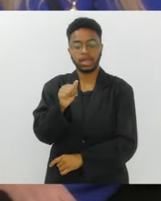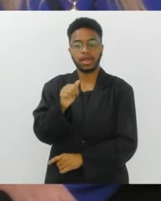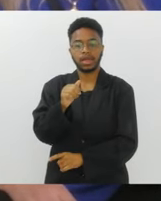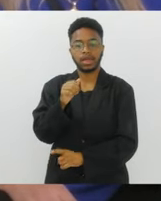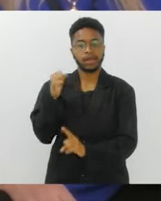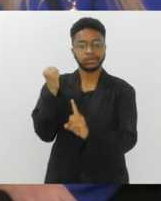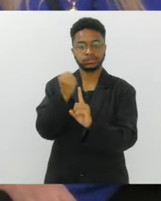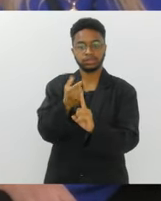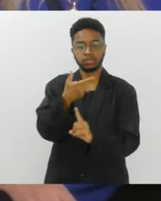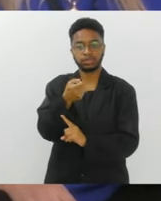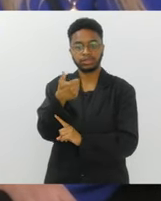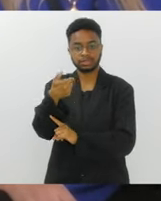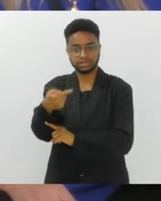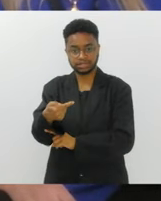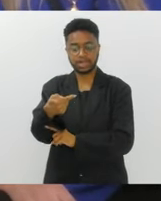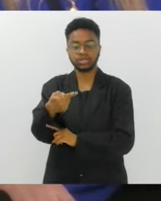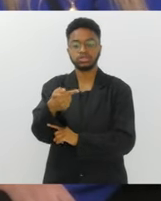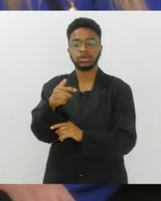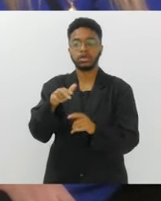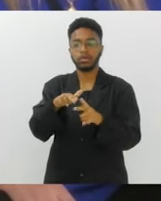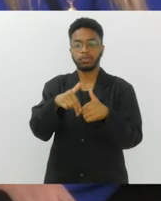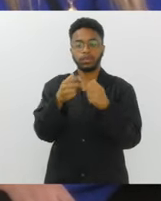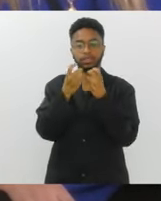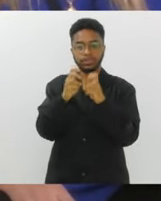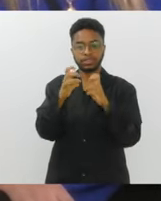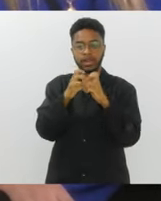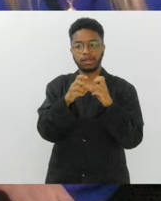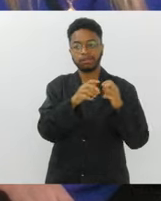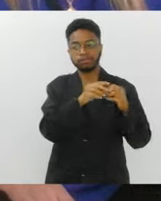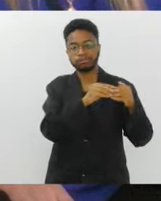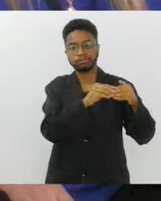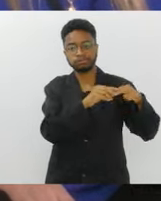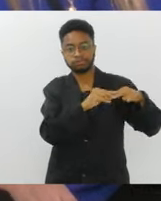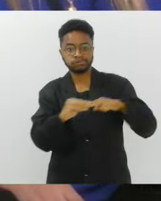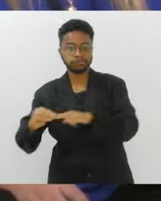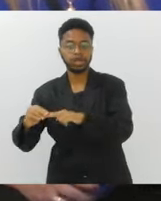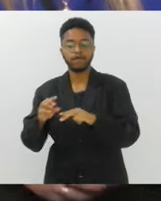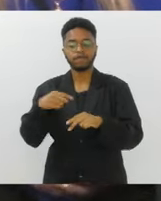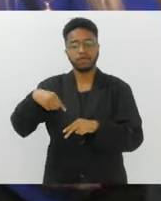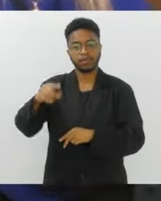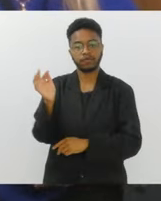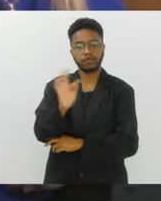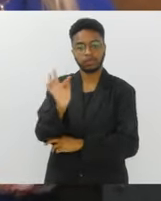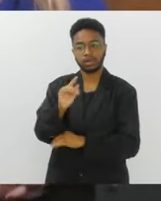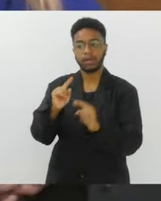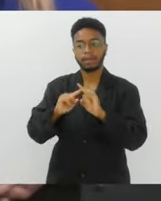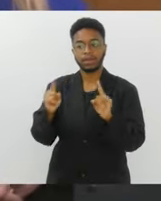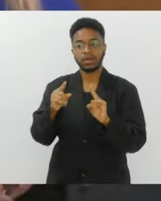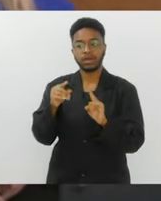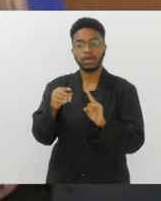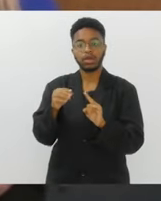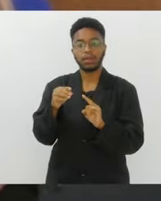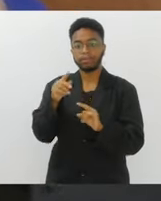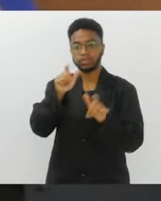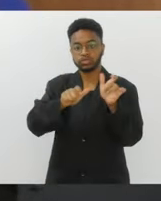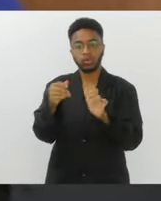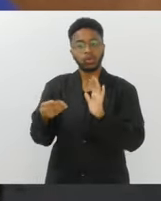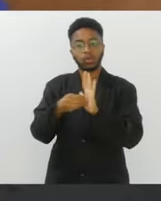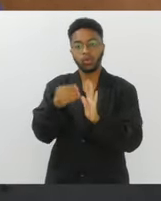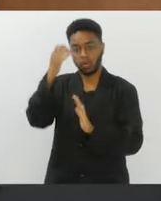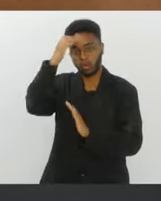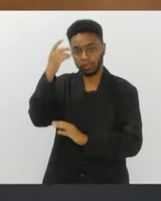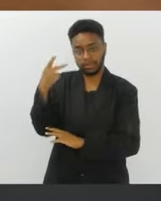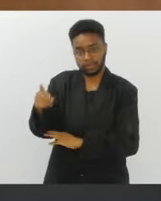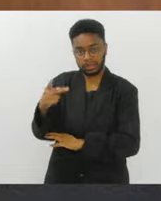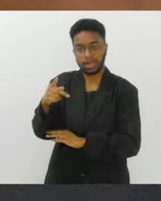2017, arrastada e atropelada pelo trem quando ia para a faculdade e responsabilizada, culpabilizada pela empresa